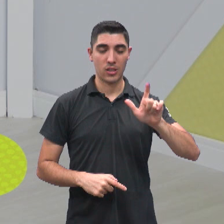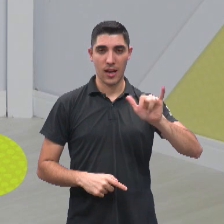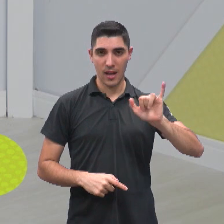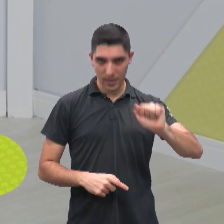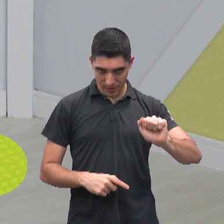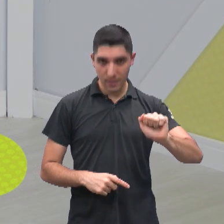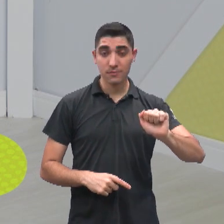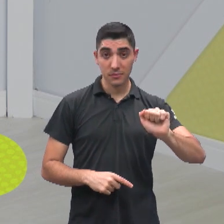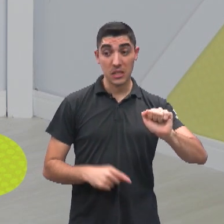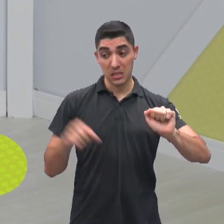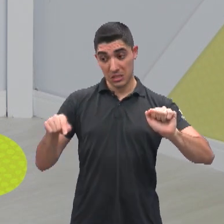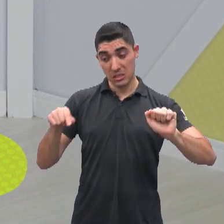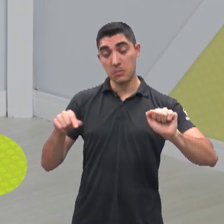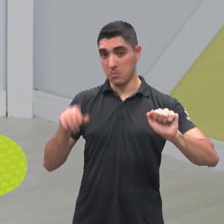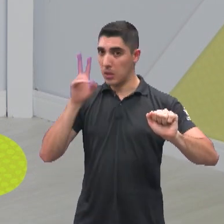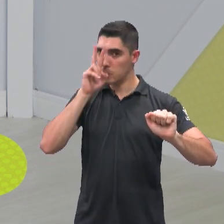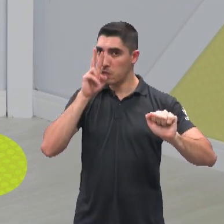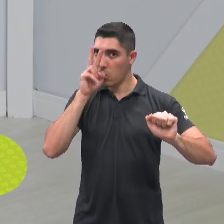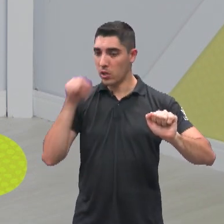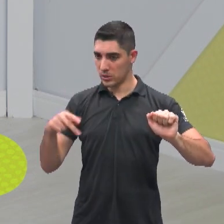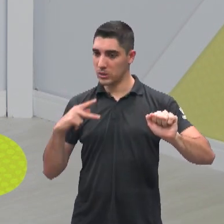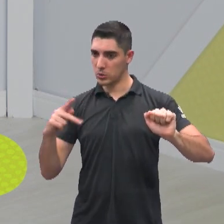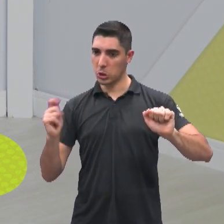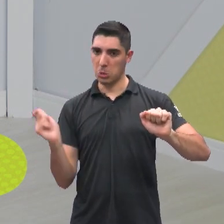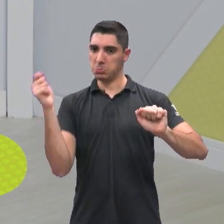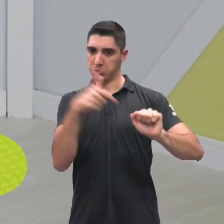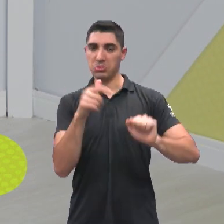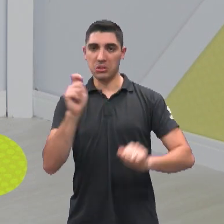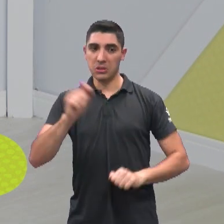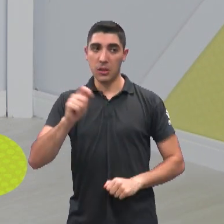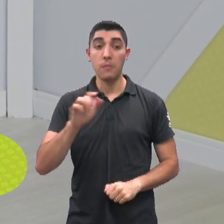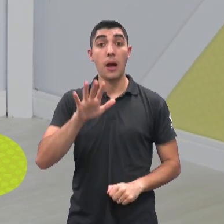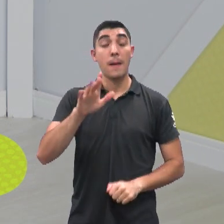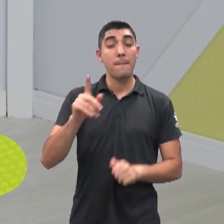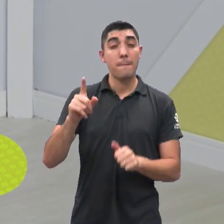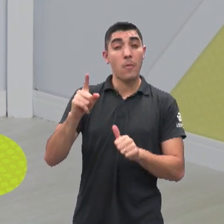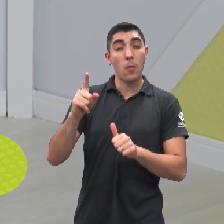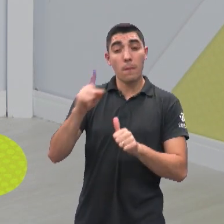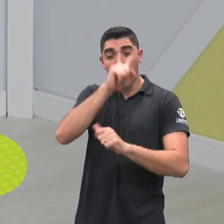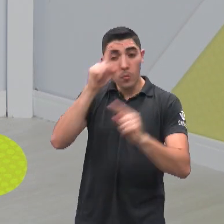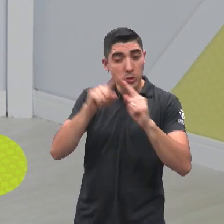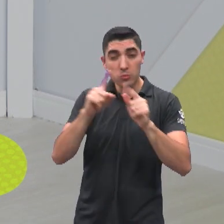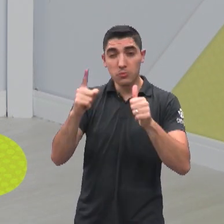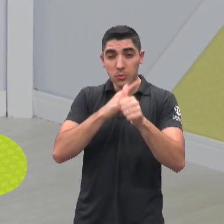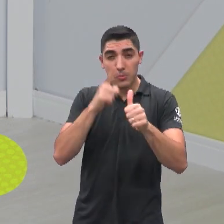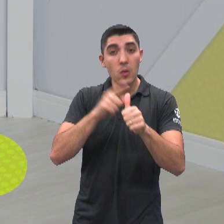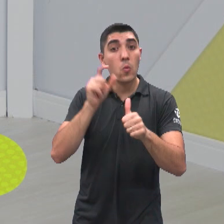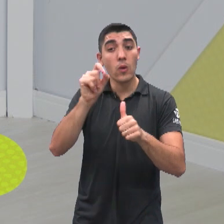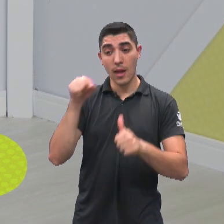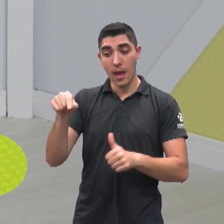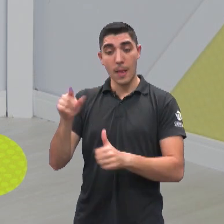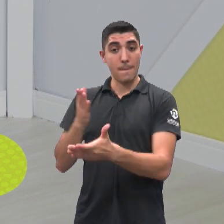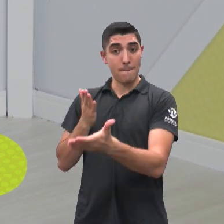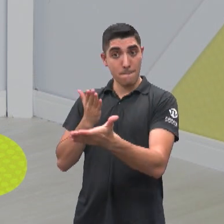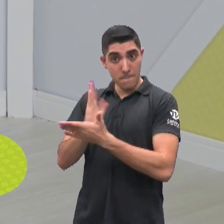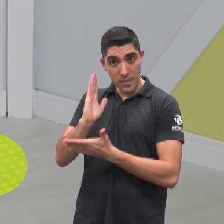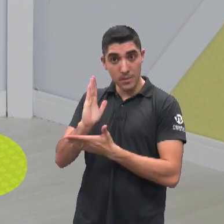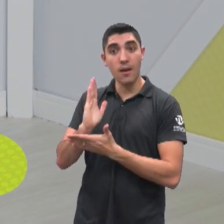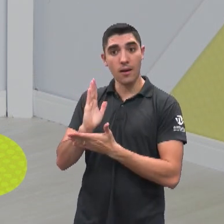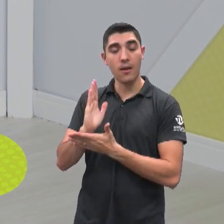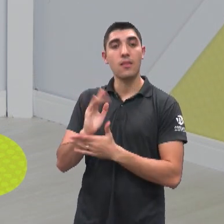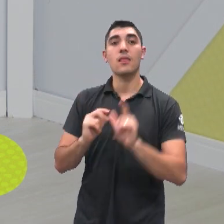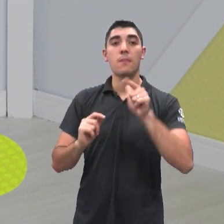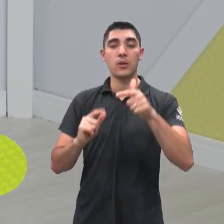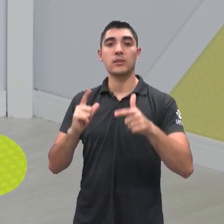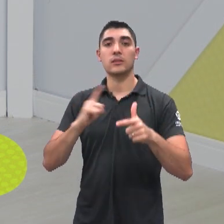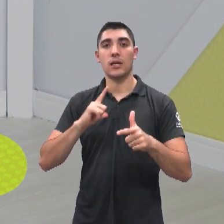a gente falou, Brunão. Primeiro é se classificar, fazer uma fase de classificação, são 3 jogos aí na fase de classificação, são 2 grupos com 4 equipes cada,